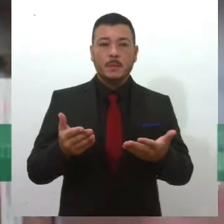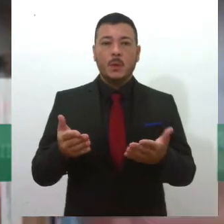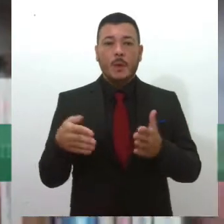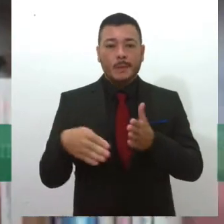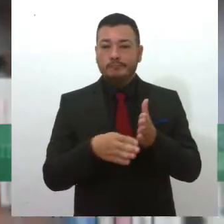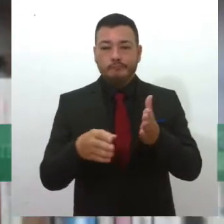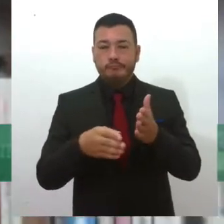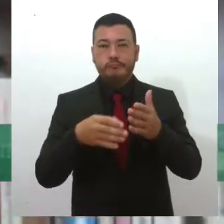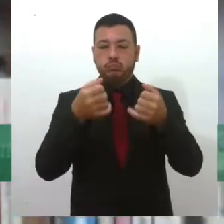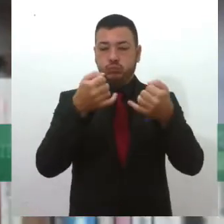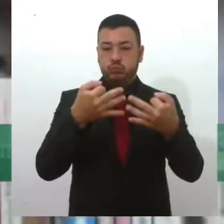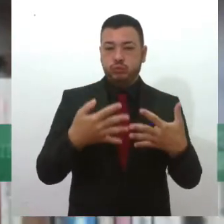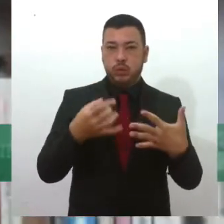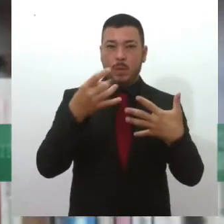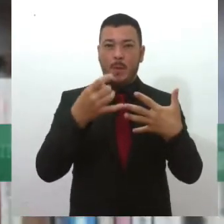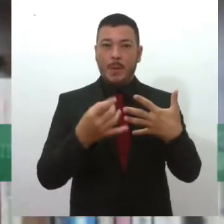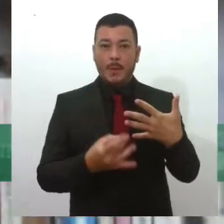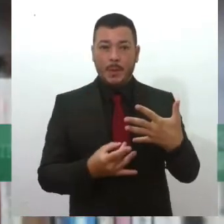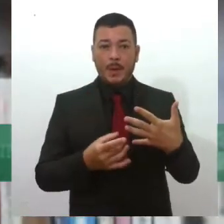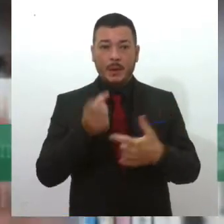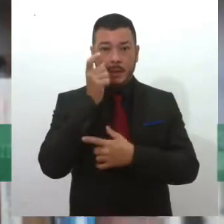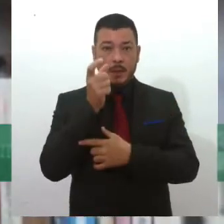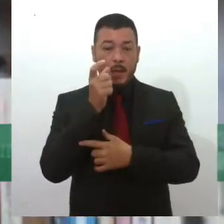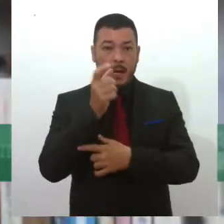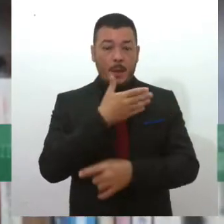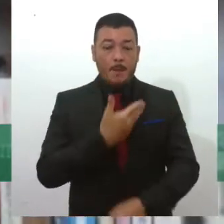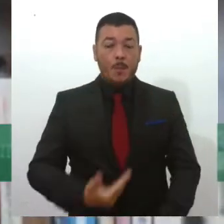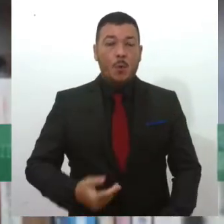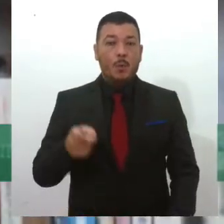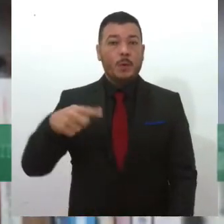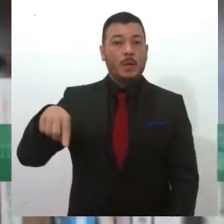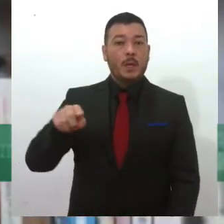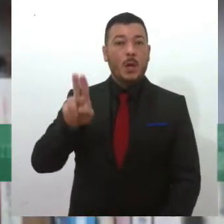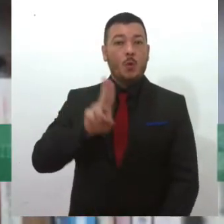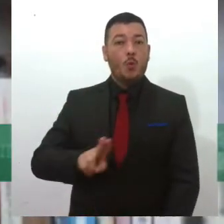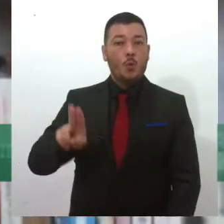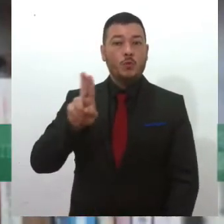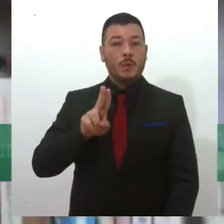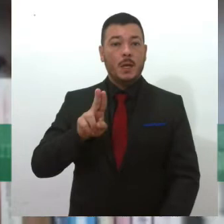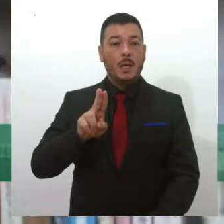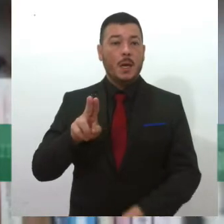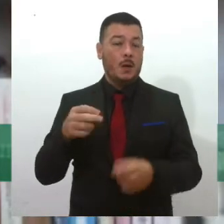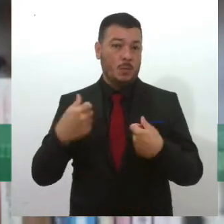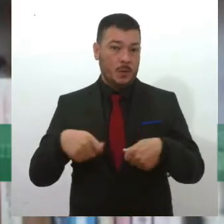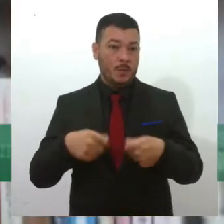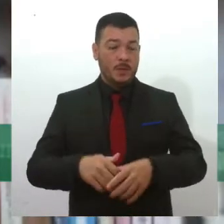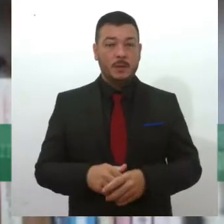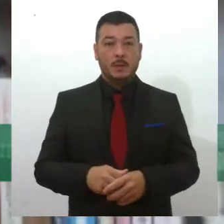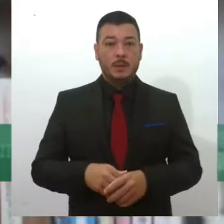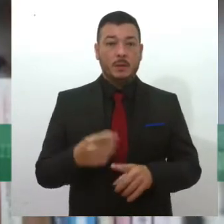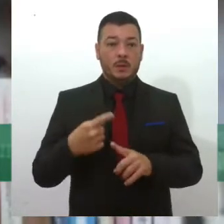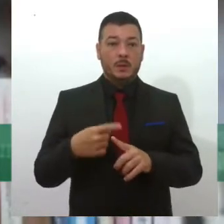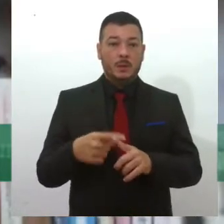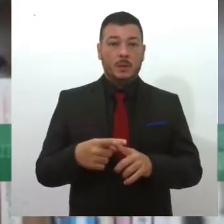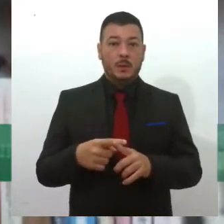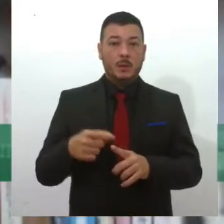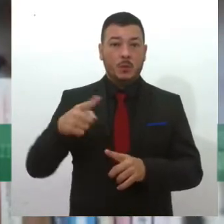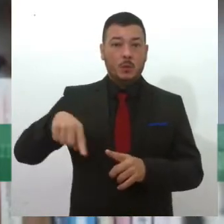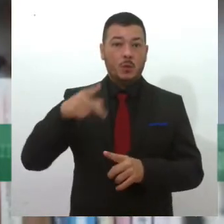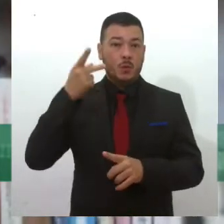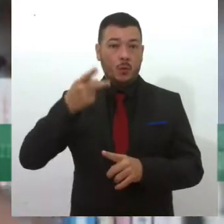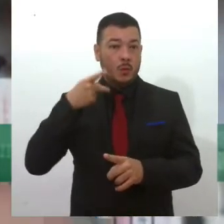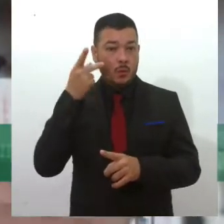de interesse público que eles justificam, porque os parlamentares eles falam